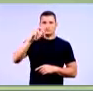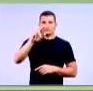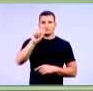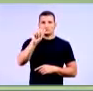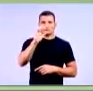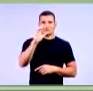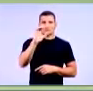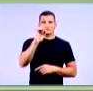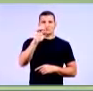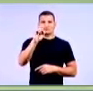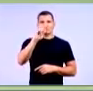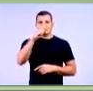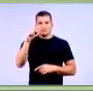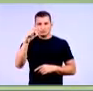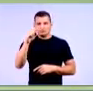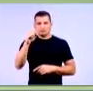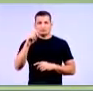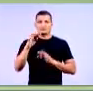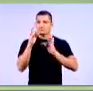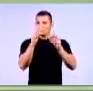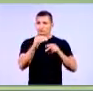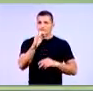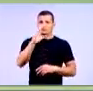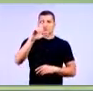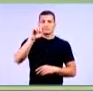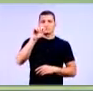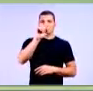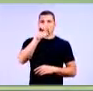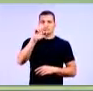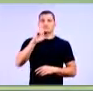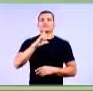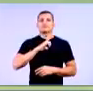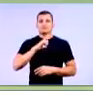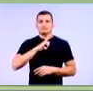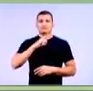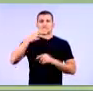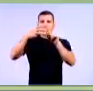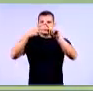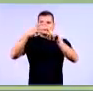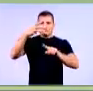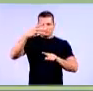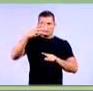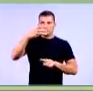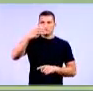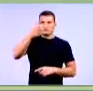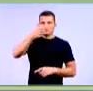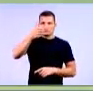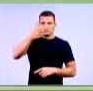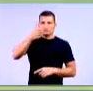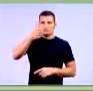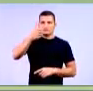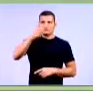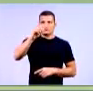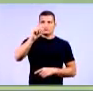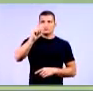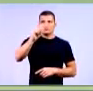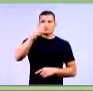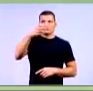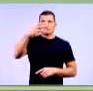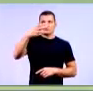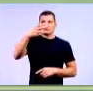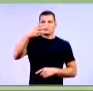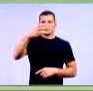toda classe ela vai ter essa denominação. Vai ter o nome da classe primeiro, os atributos, que fazem parte dessa classe, e